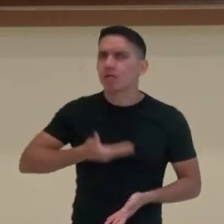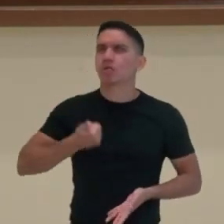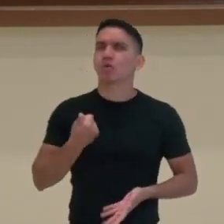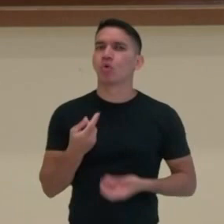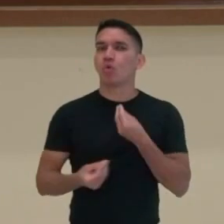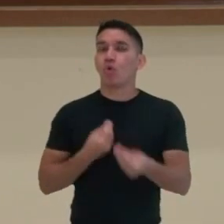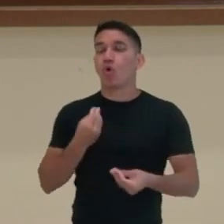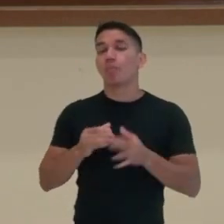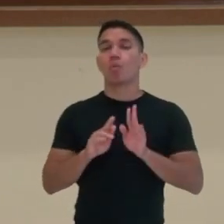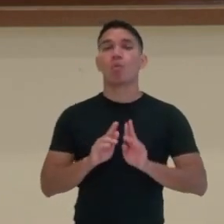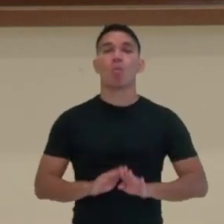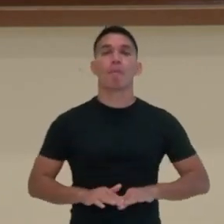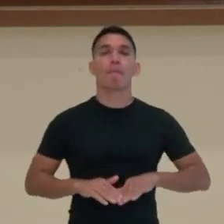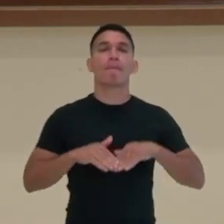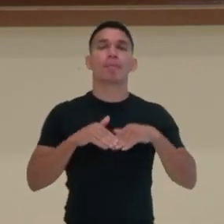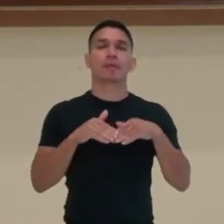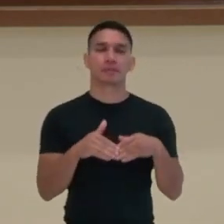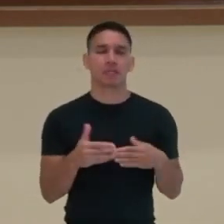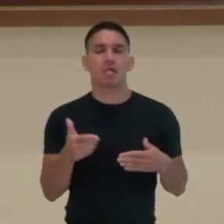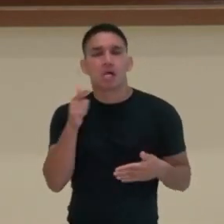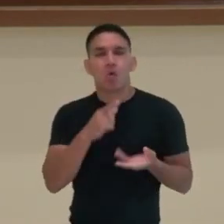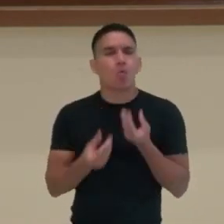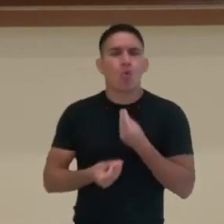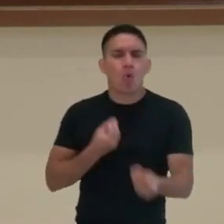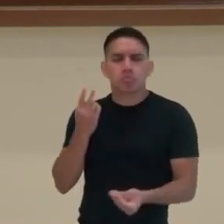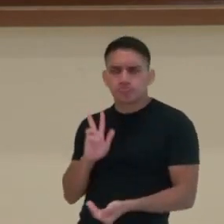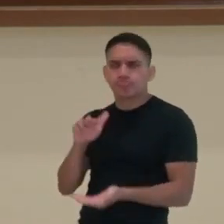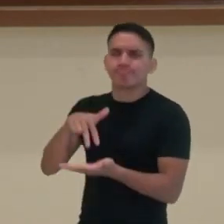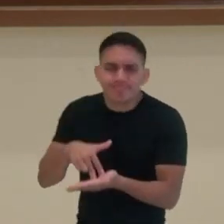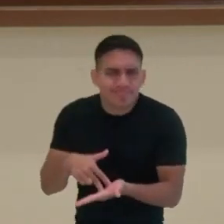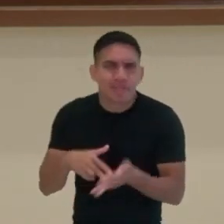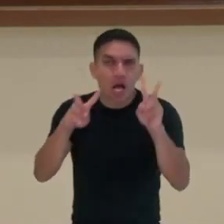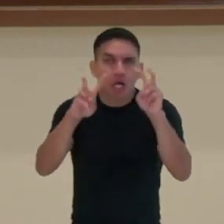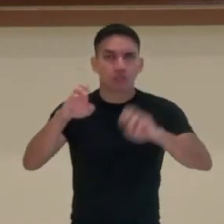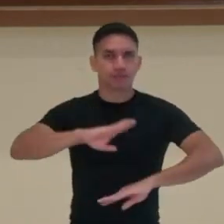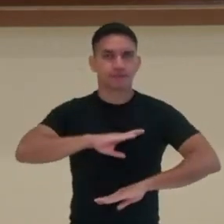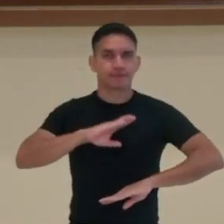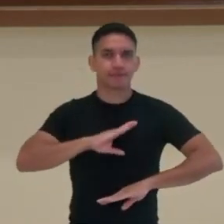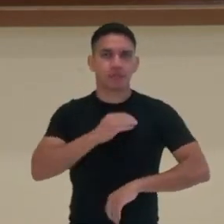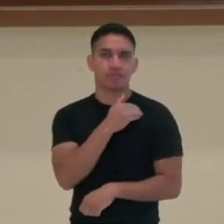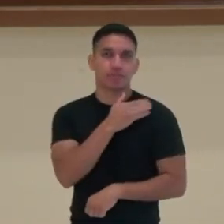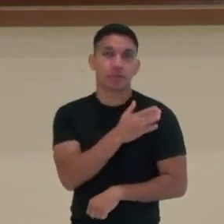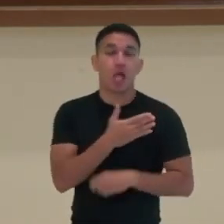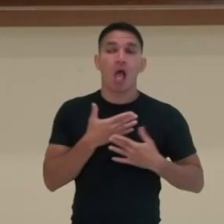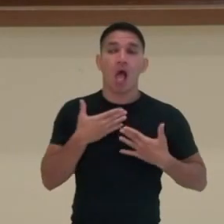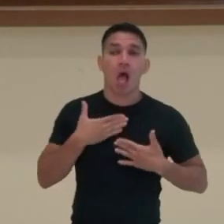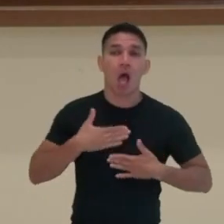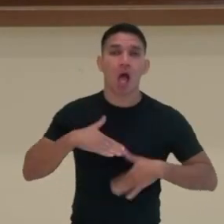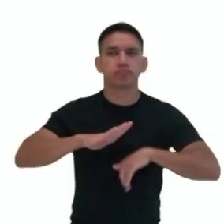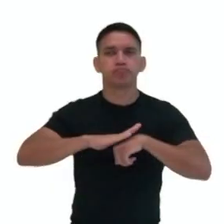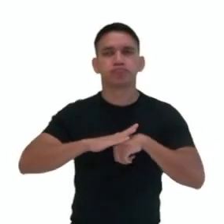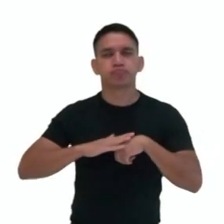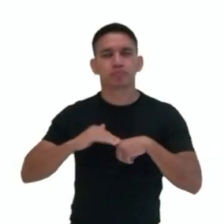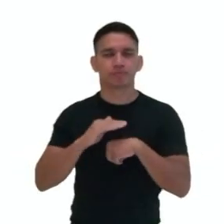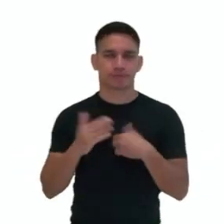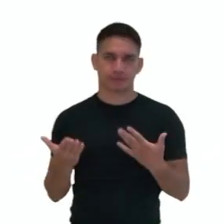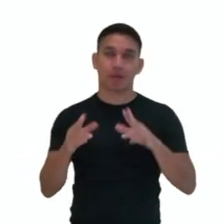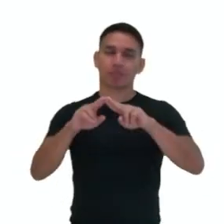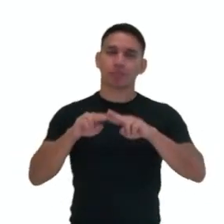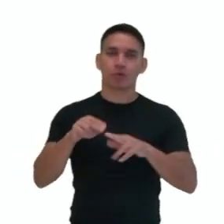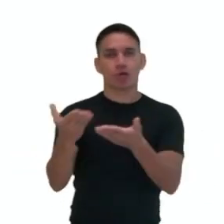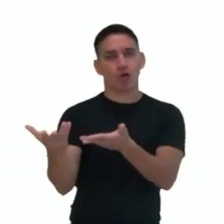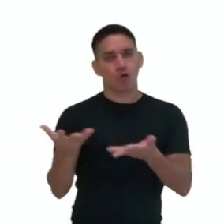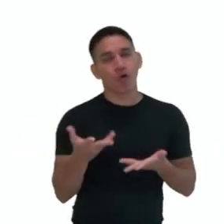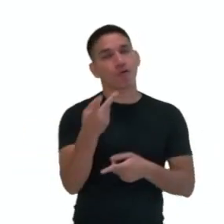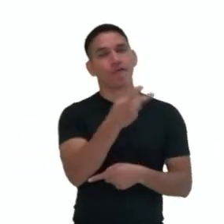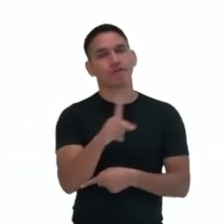sobre como sobreviver a uma situação de preconceito com ternura, com carinho? Para isso, te